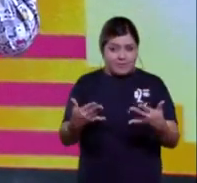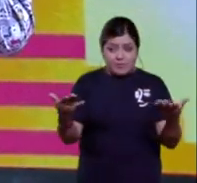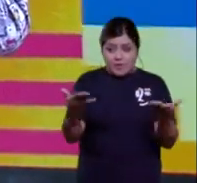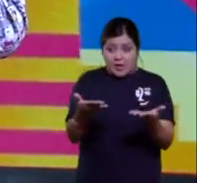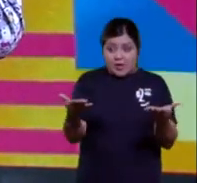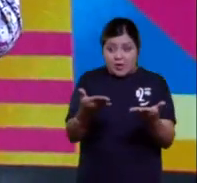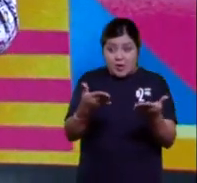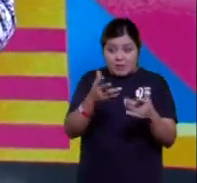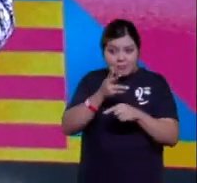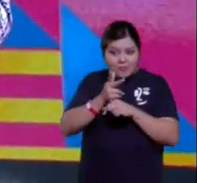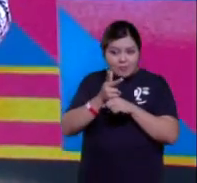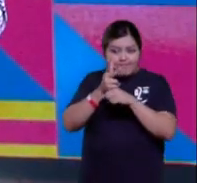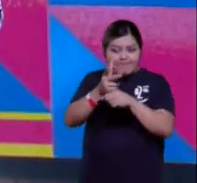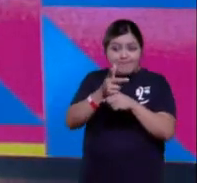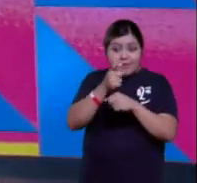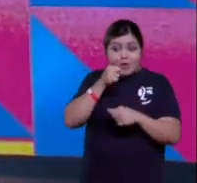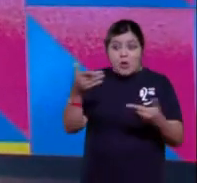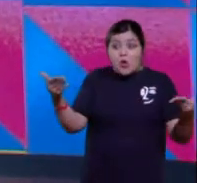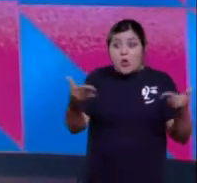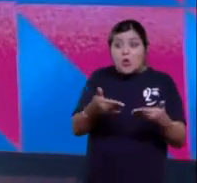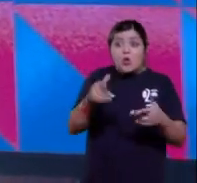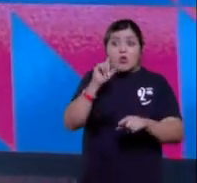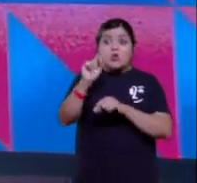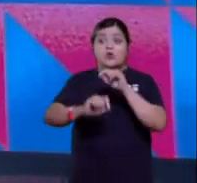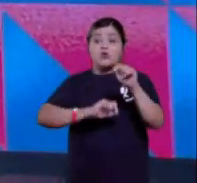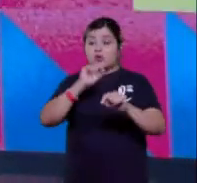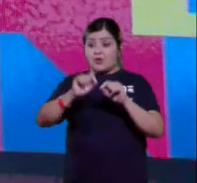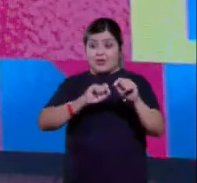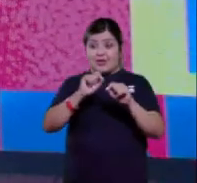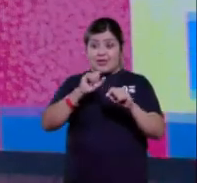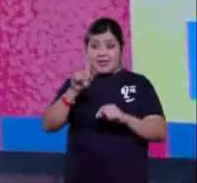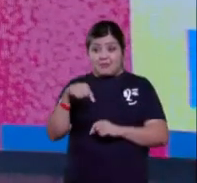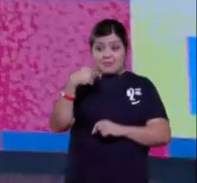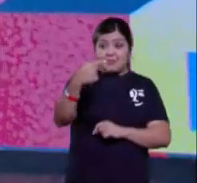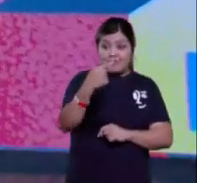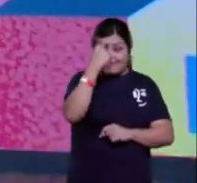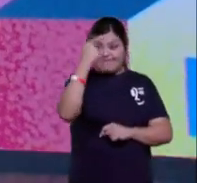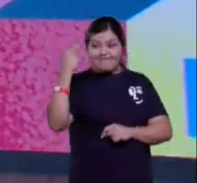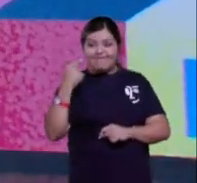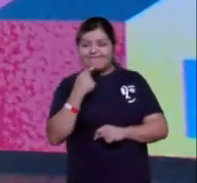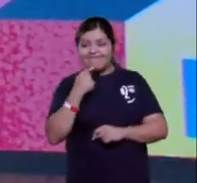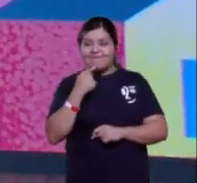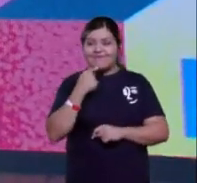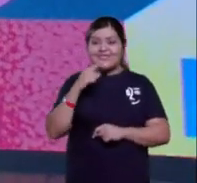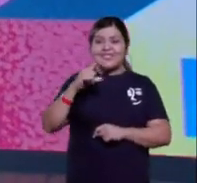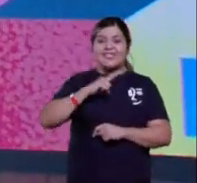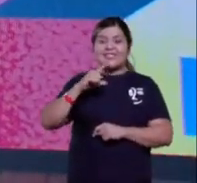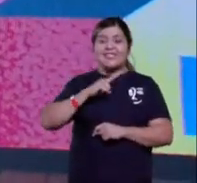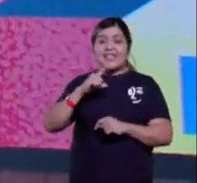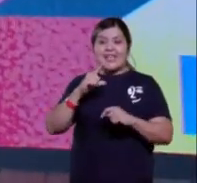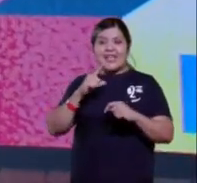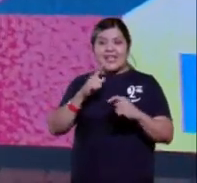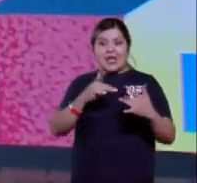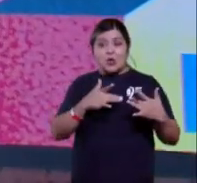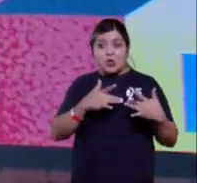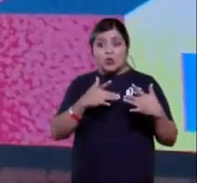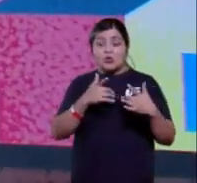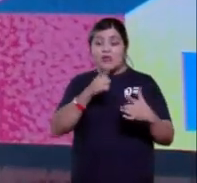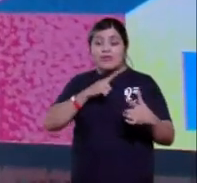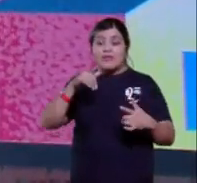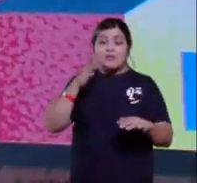agora. Hoje, gente, o canal é seu. Nessa próxima meia hora, a gente vai ocupar o espaço doado pela Rádio